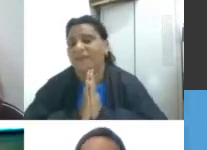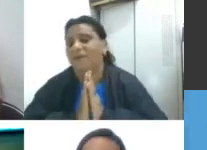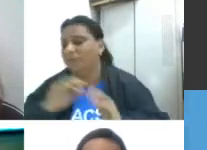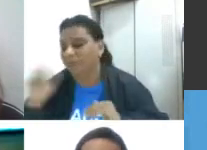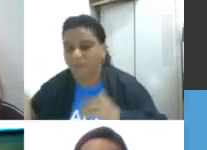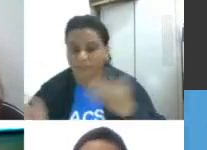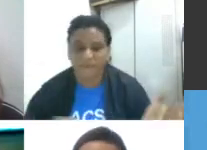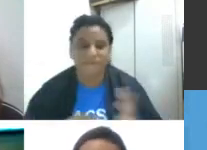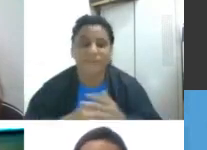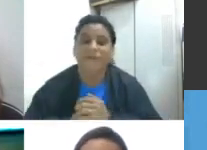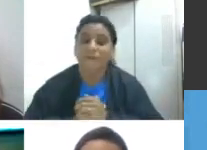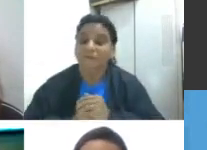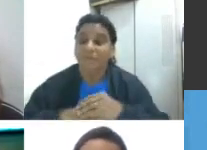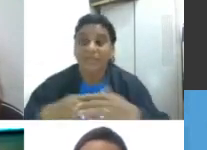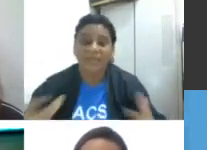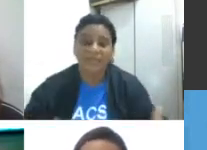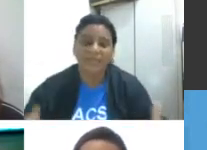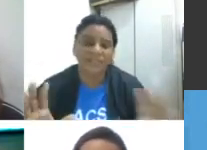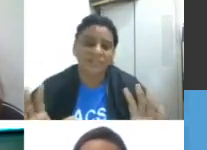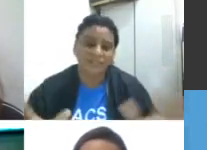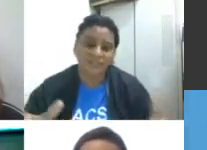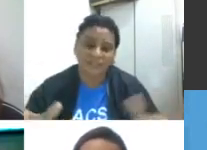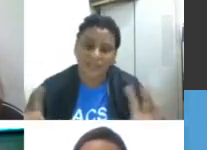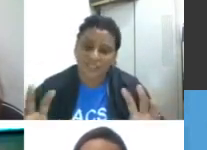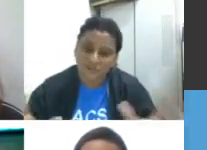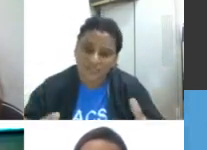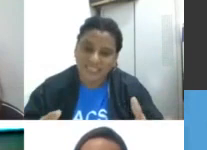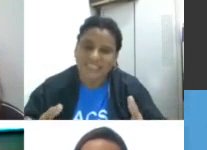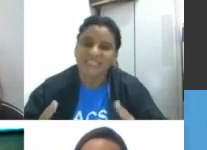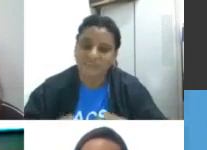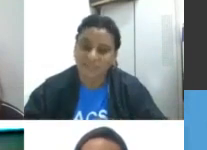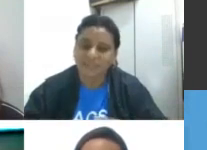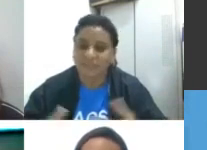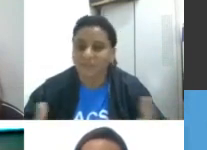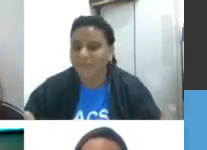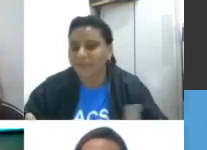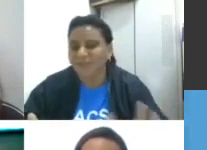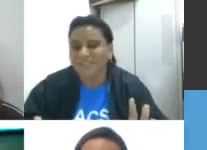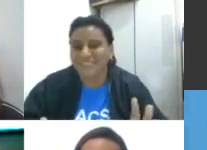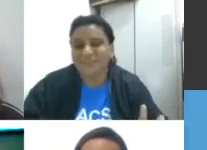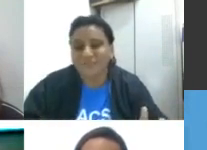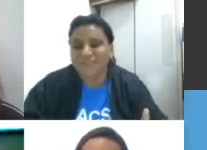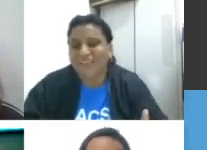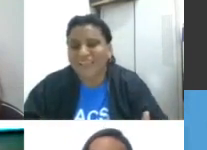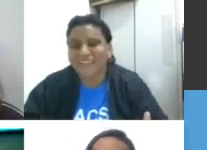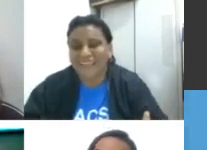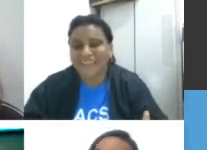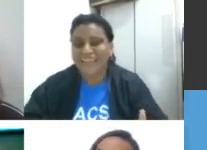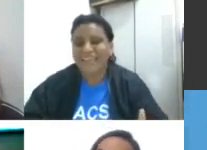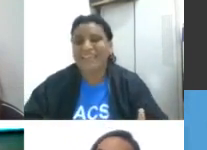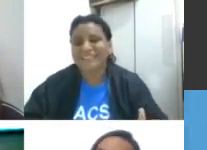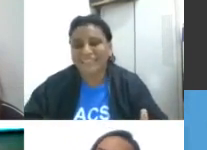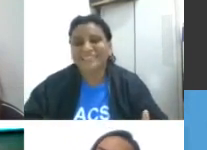via óbito porque tem um filho e aí eles né a gente consegue sensibilizar porque o trabalho do agente de saúde na realidade